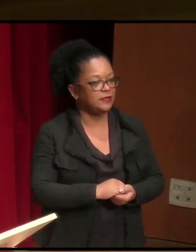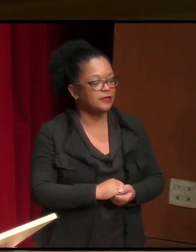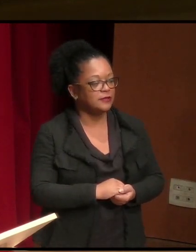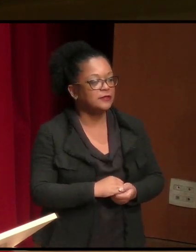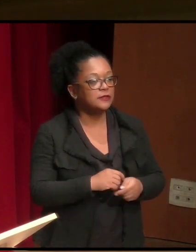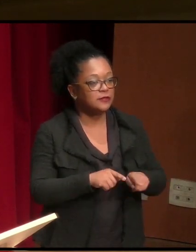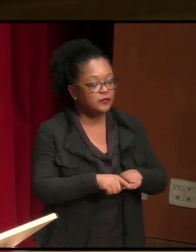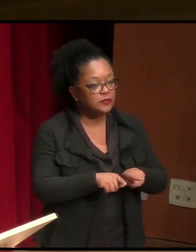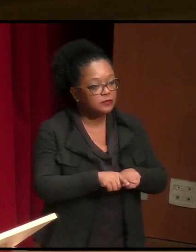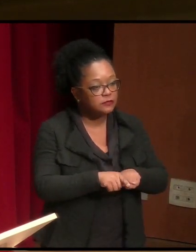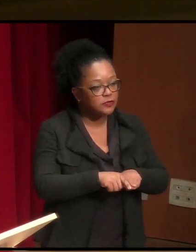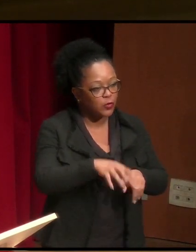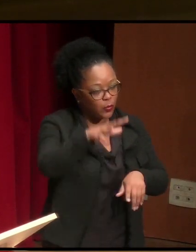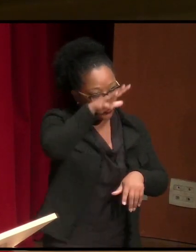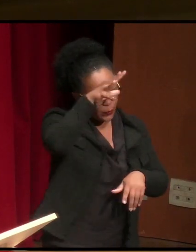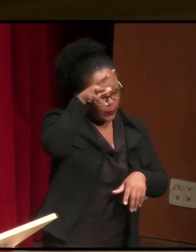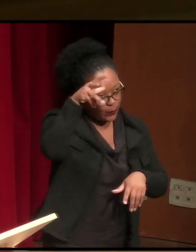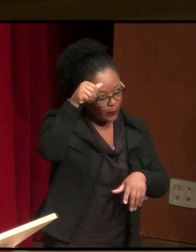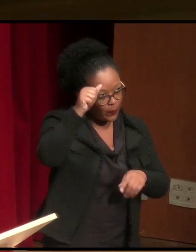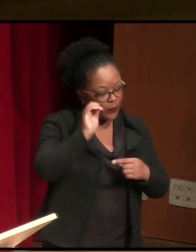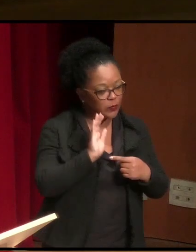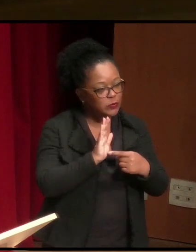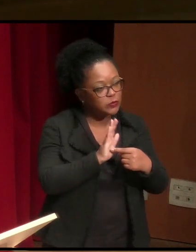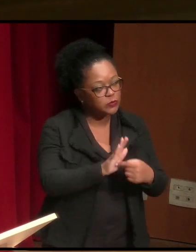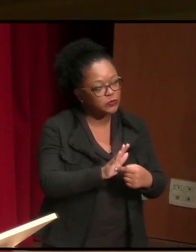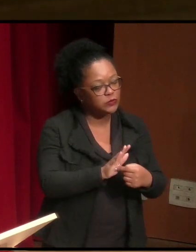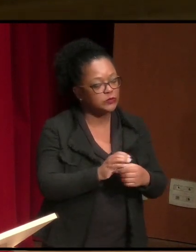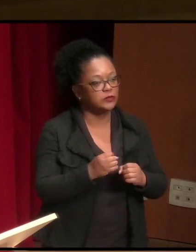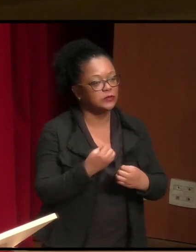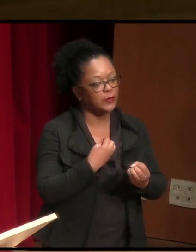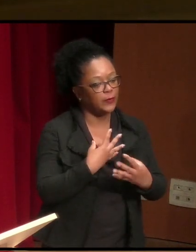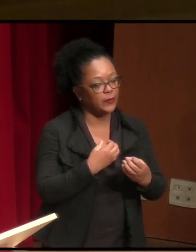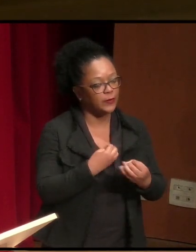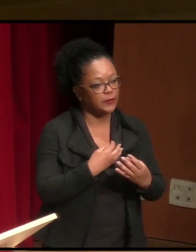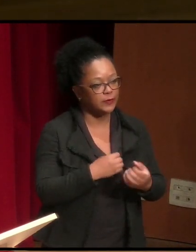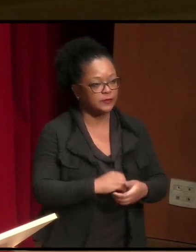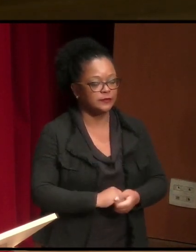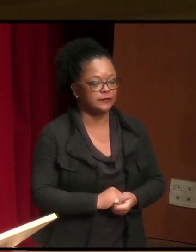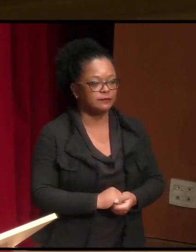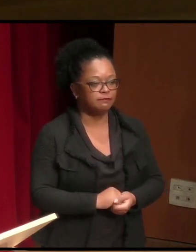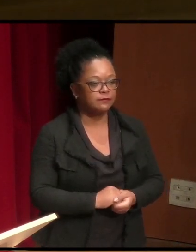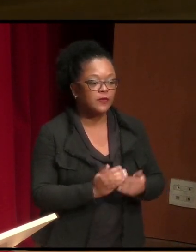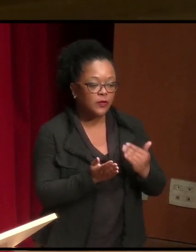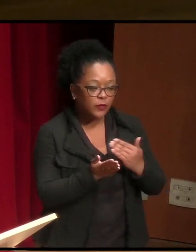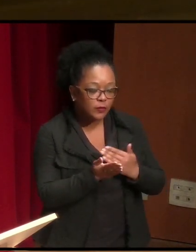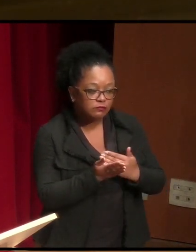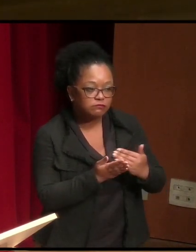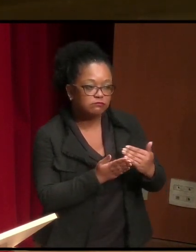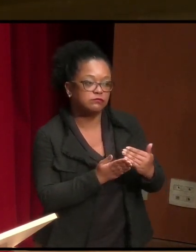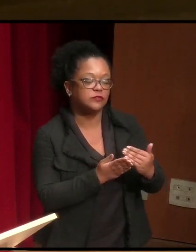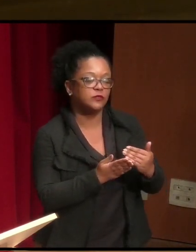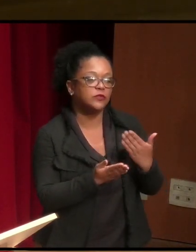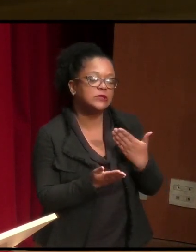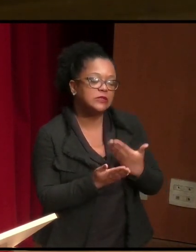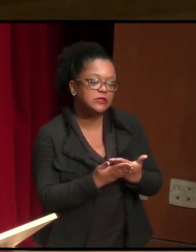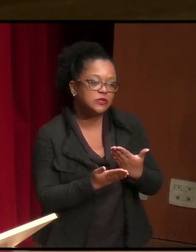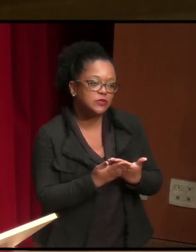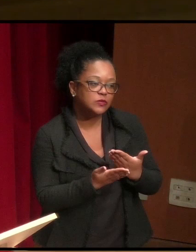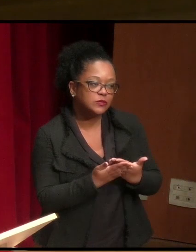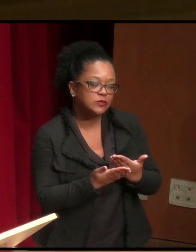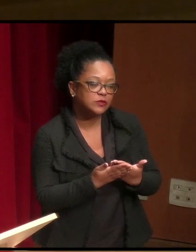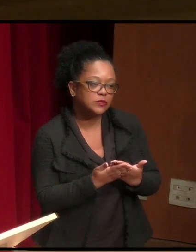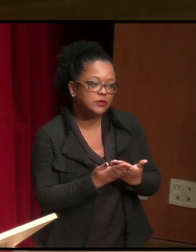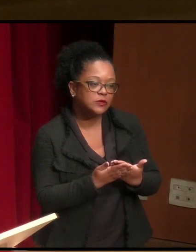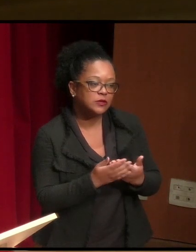Mato Grosso, e foi onde eu comecei o método e os meus estudos,